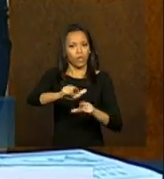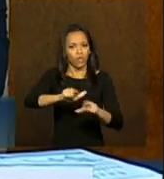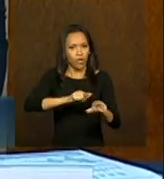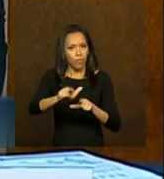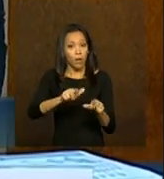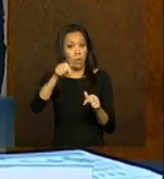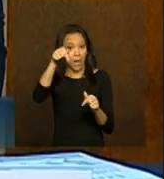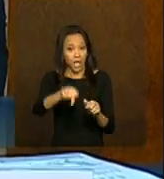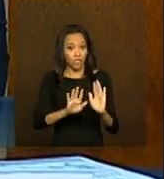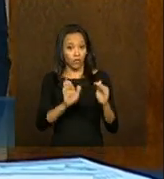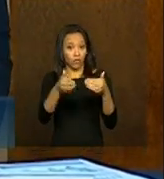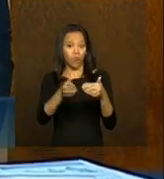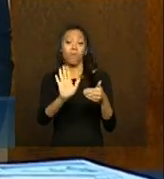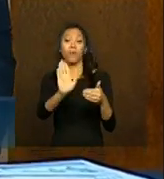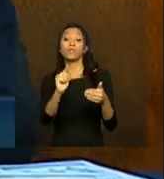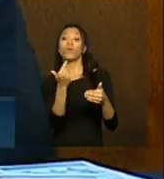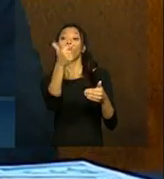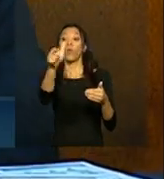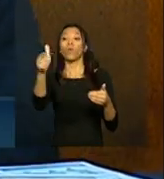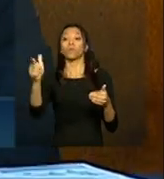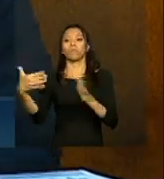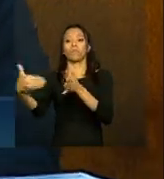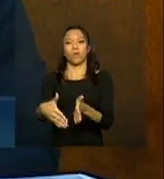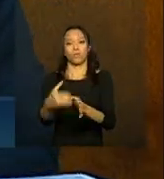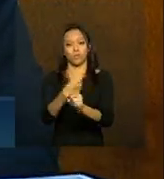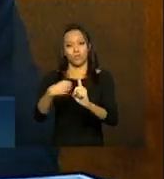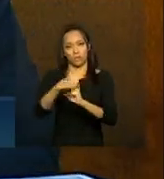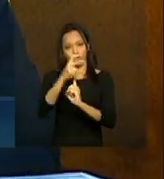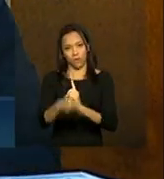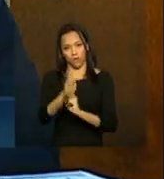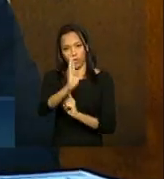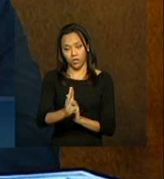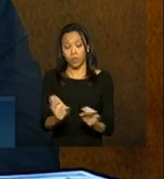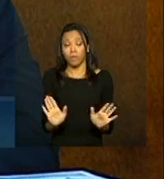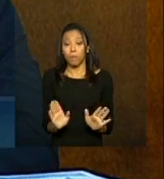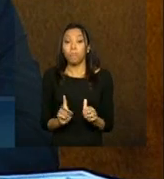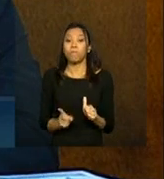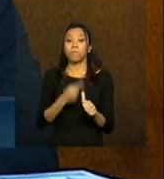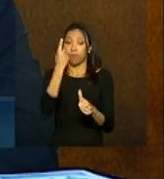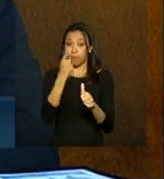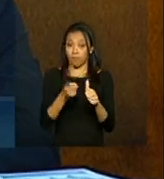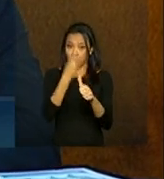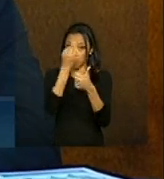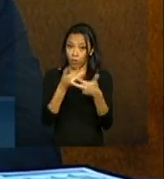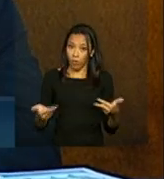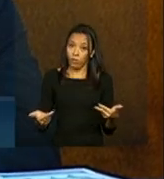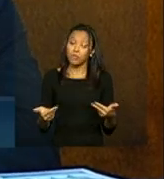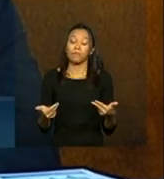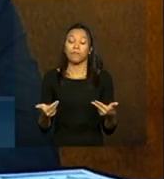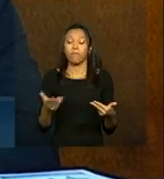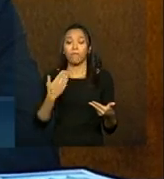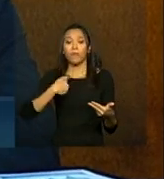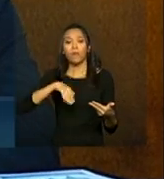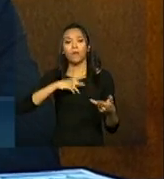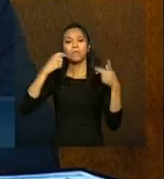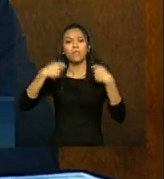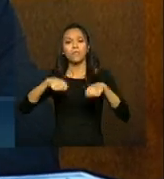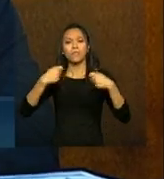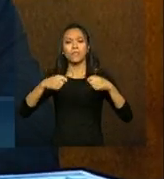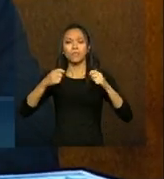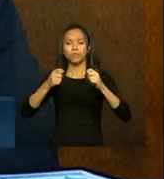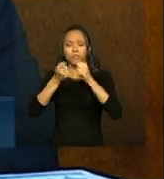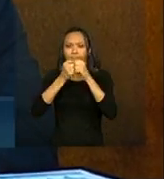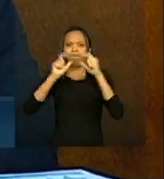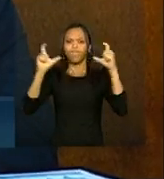mas como paraa participação social no Brasil. Acho que a primeira coisa que a a gente deve destacar nesse